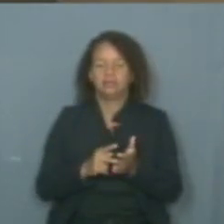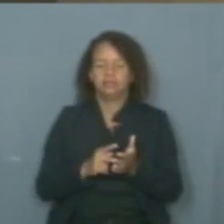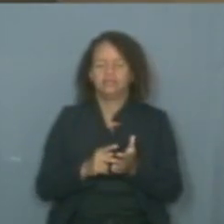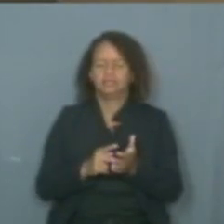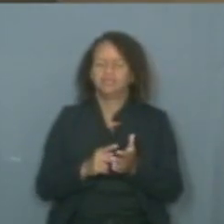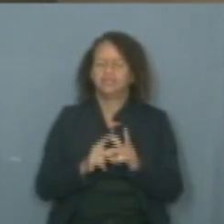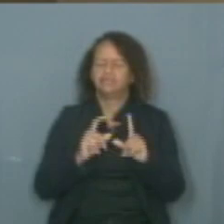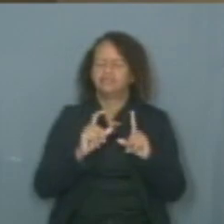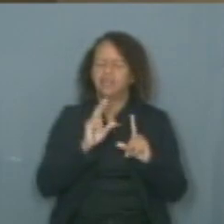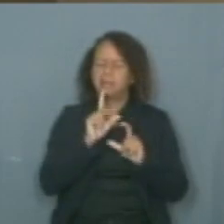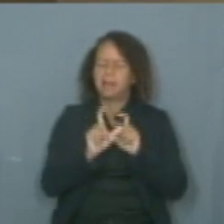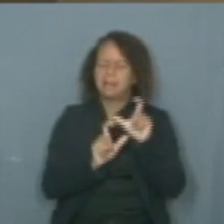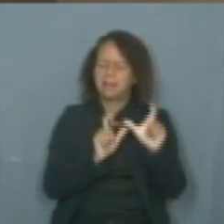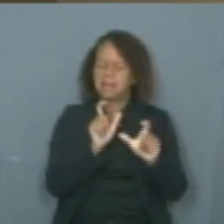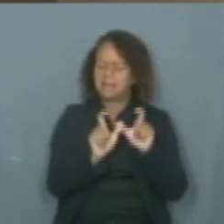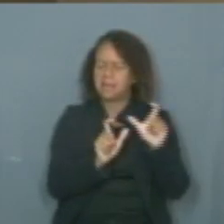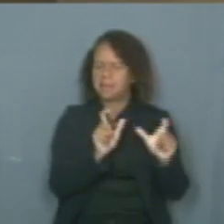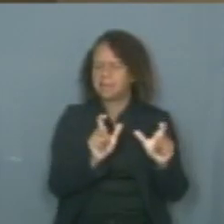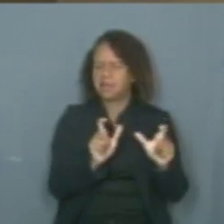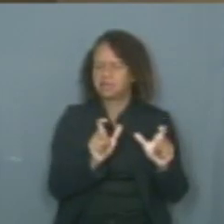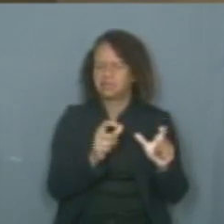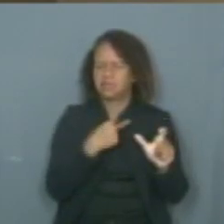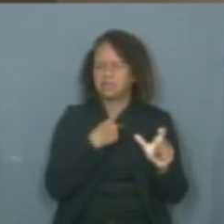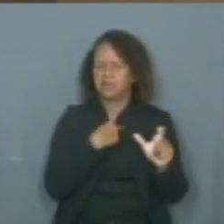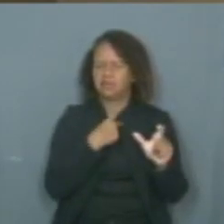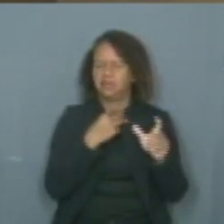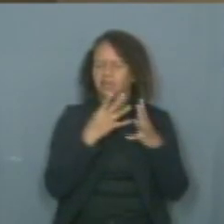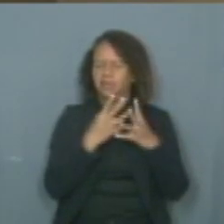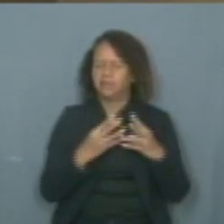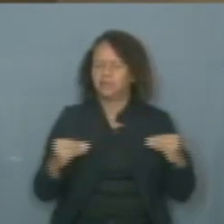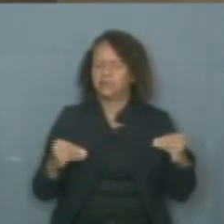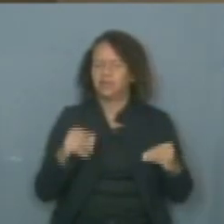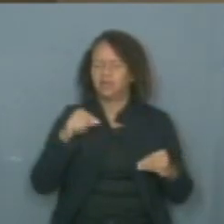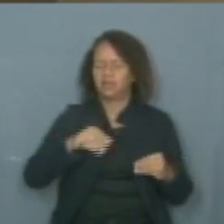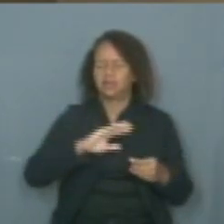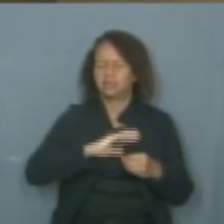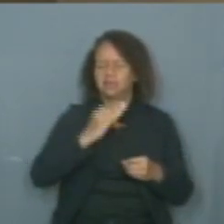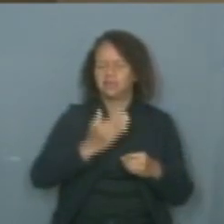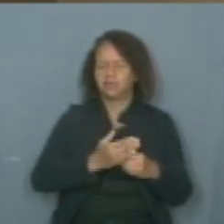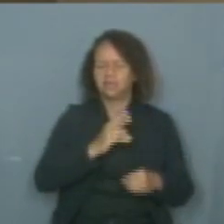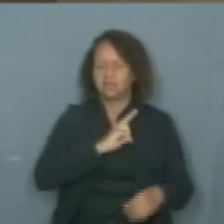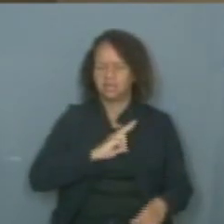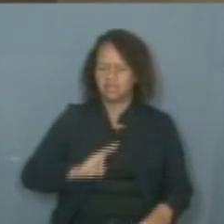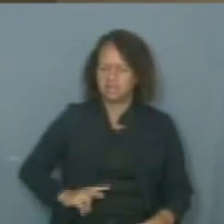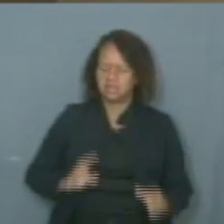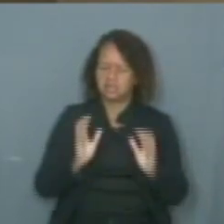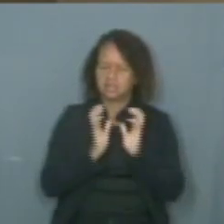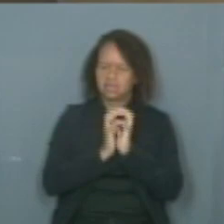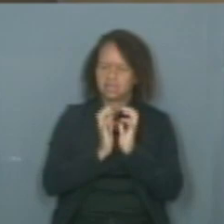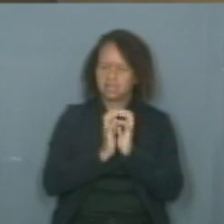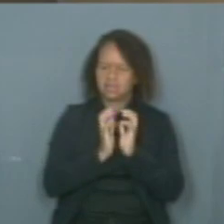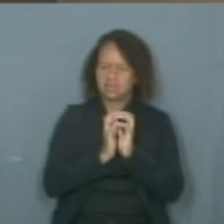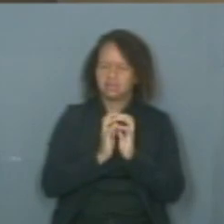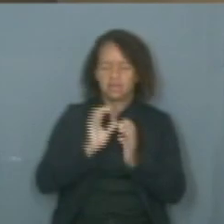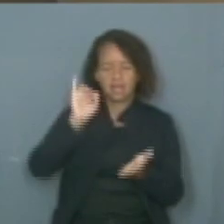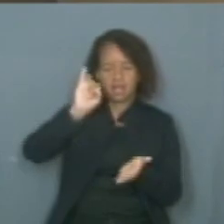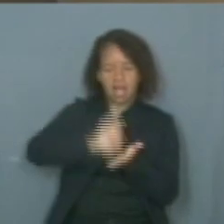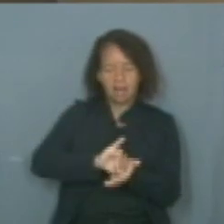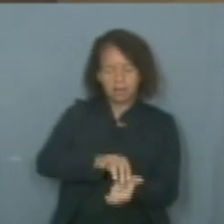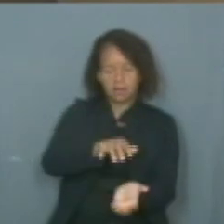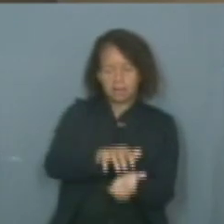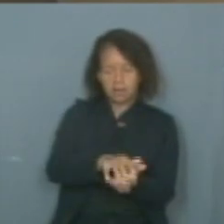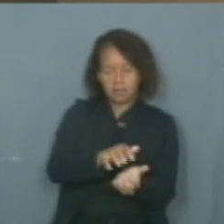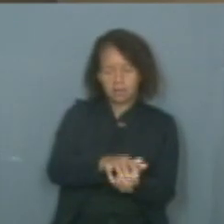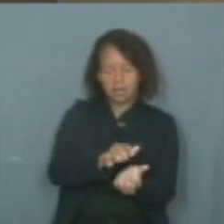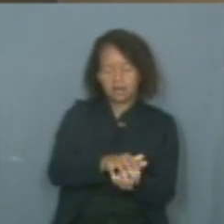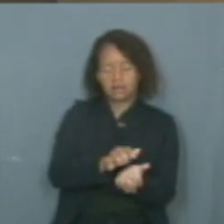reverberar cada vez mais. Isso não pode ficar à tona. A gente aqui é uma Câmara dos Vereadores aqui da capital pernambucana, aqui